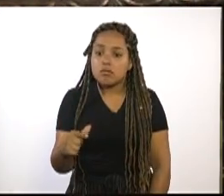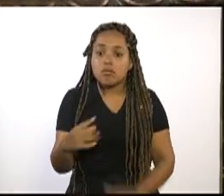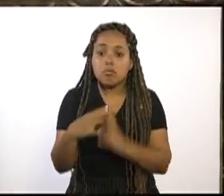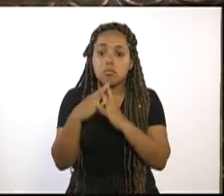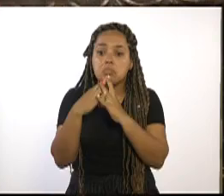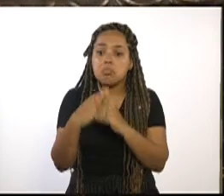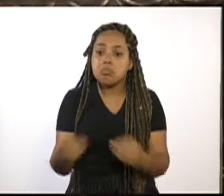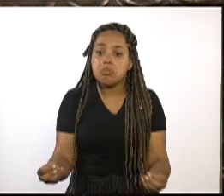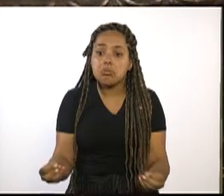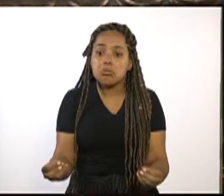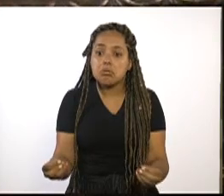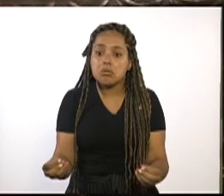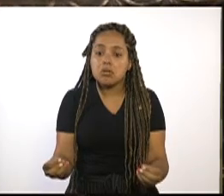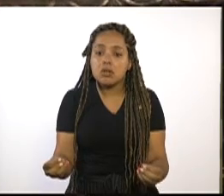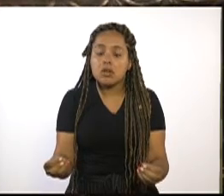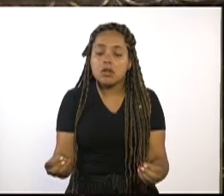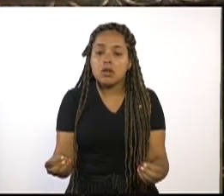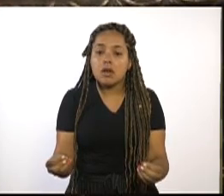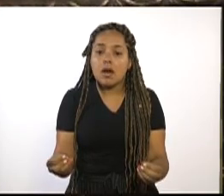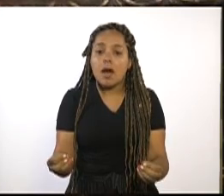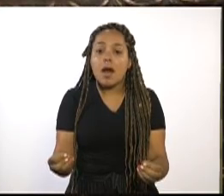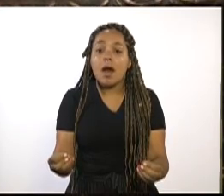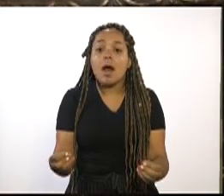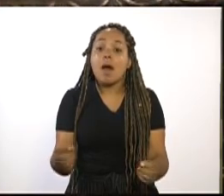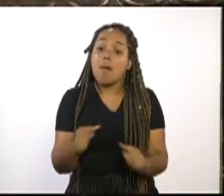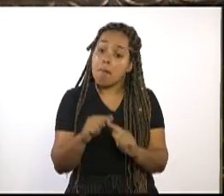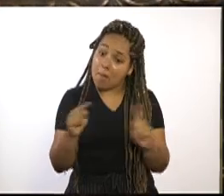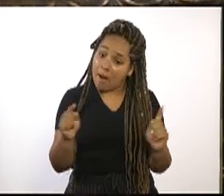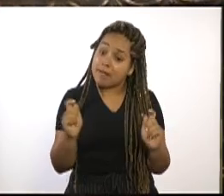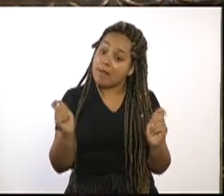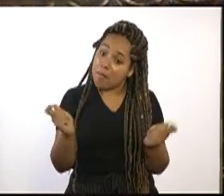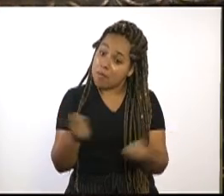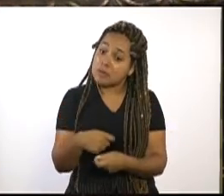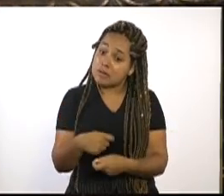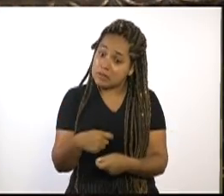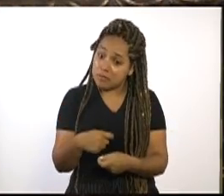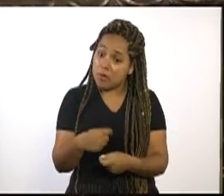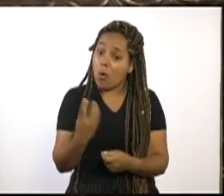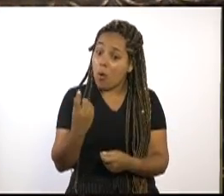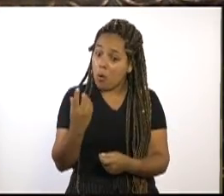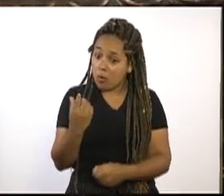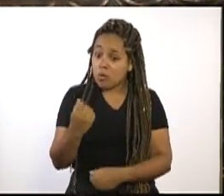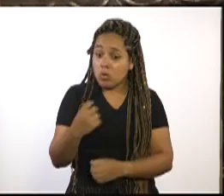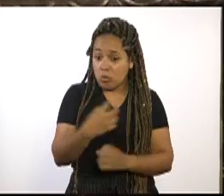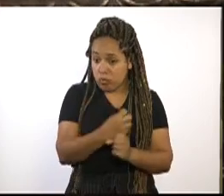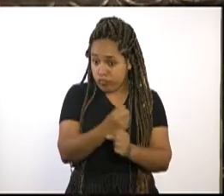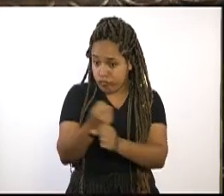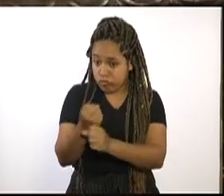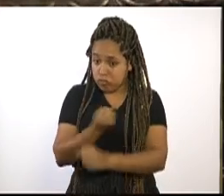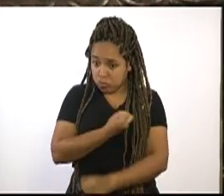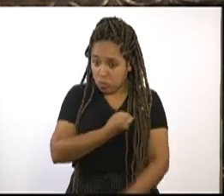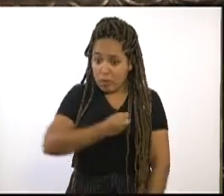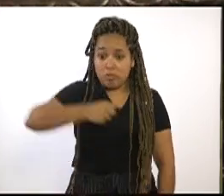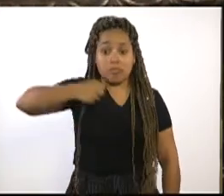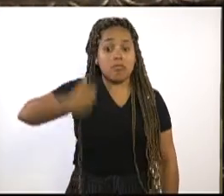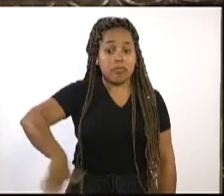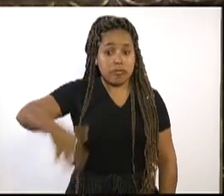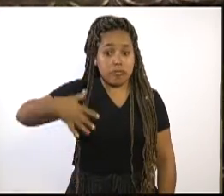mas possivelmente número da mesma monta. E